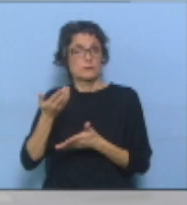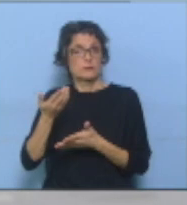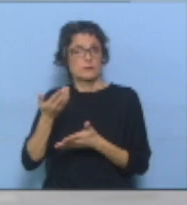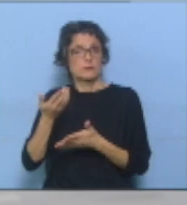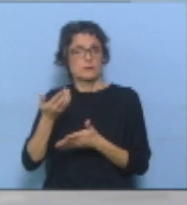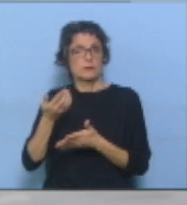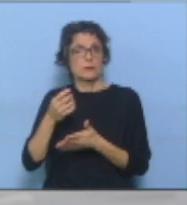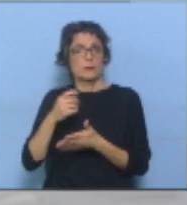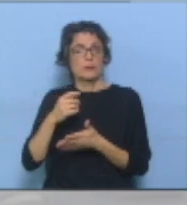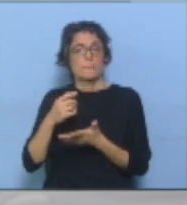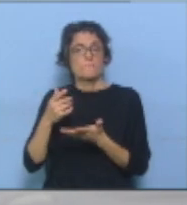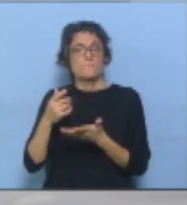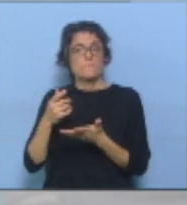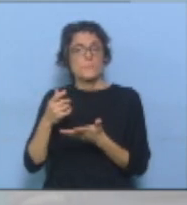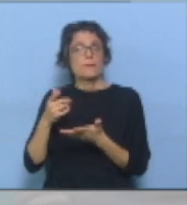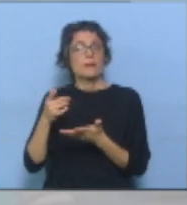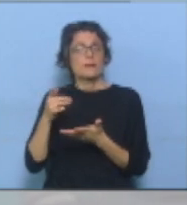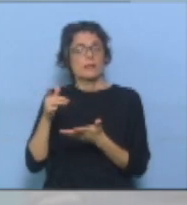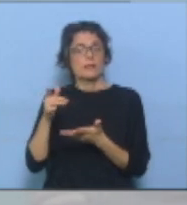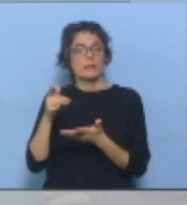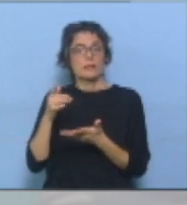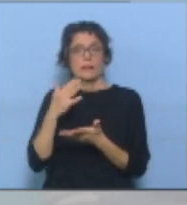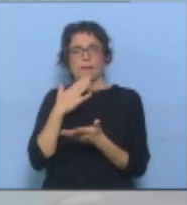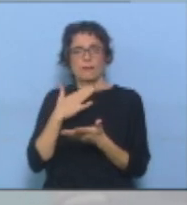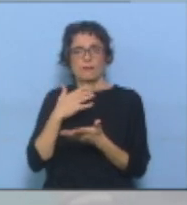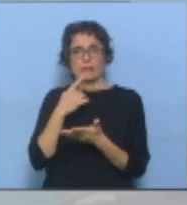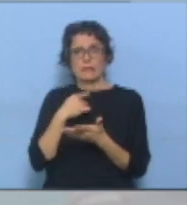acho que a Maria precisa aqui de alguma literatura.